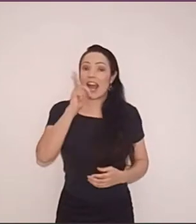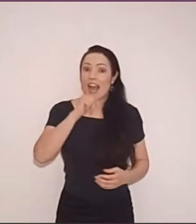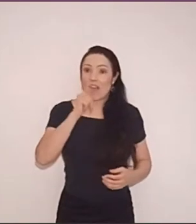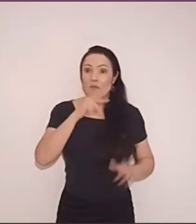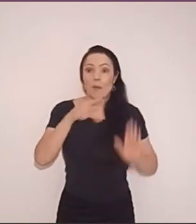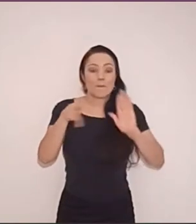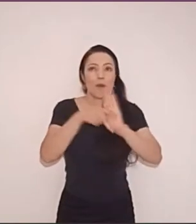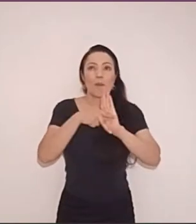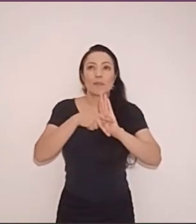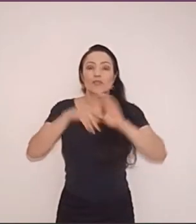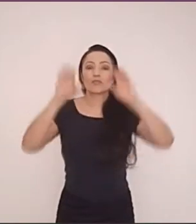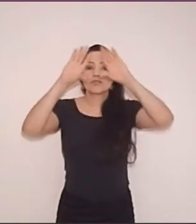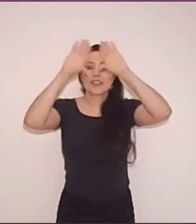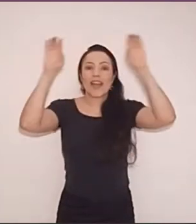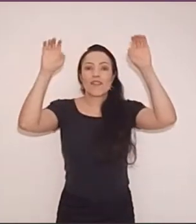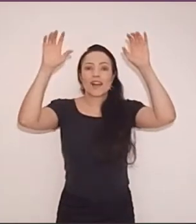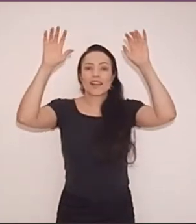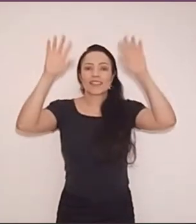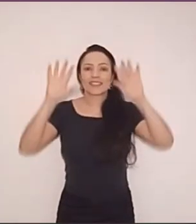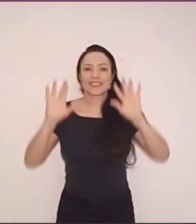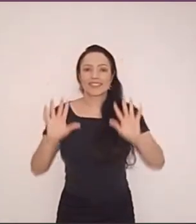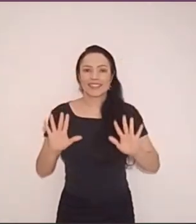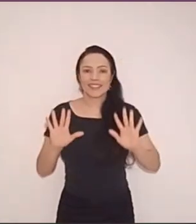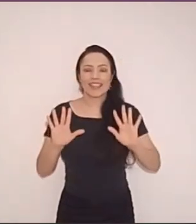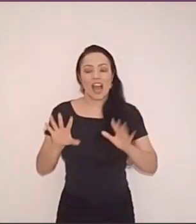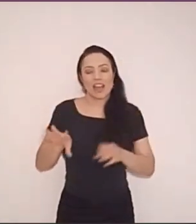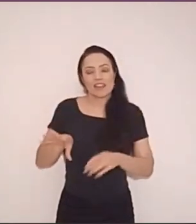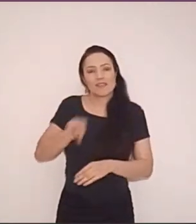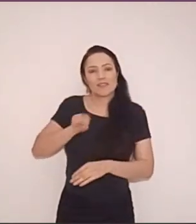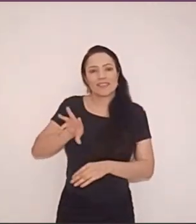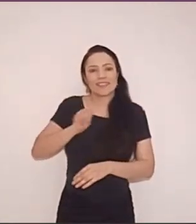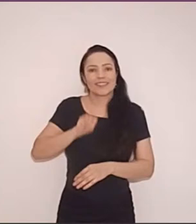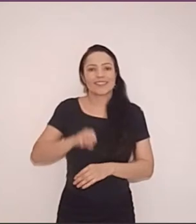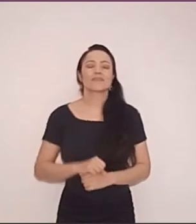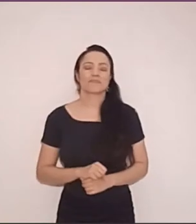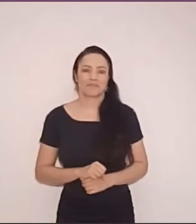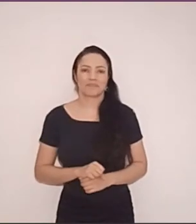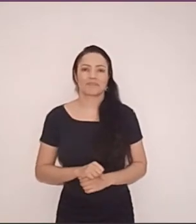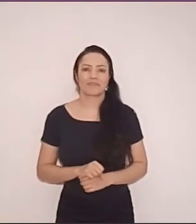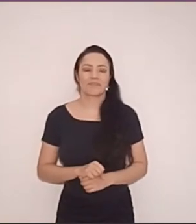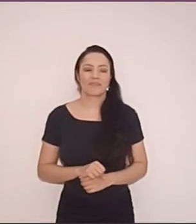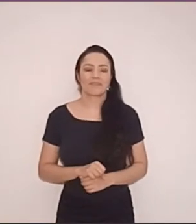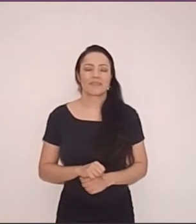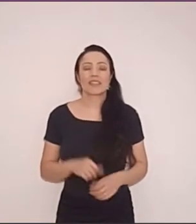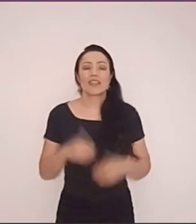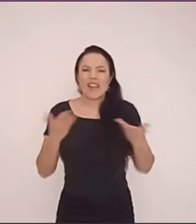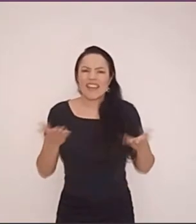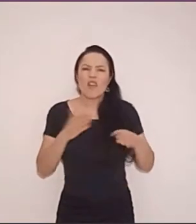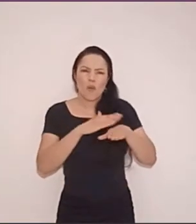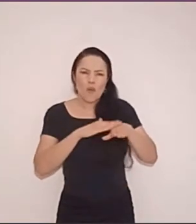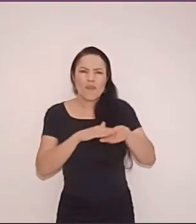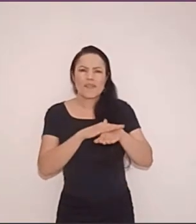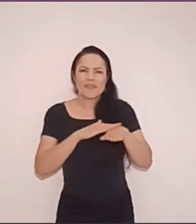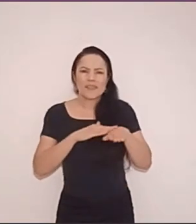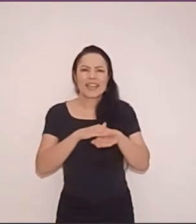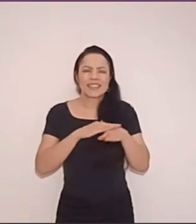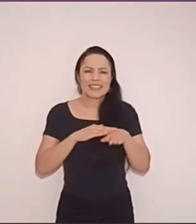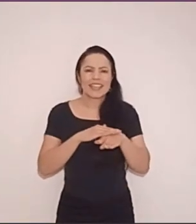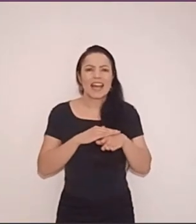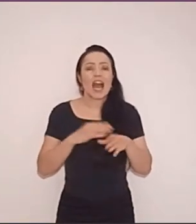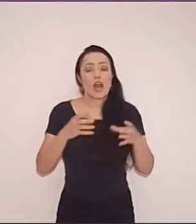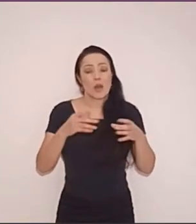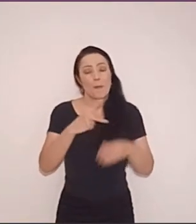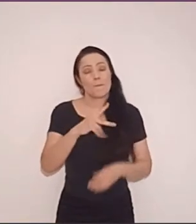mas a Eva Transportes at ligação e acho que as Águas em toda nossa conversa cosmológico